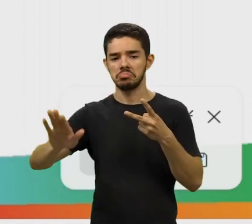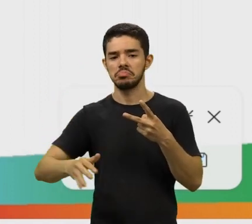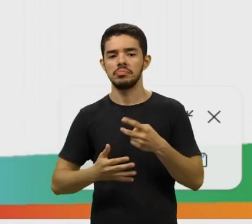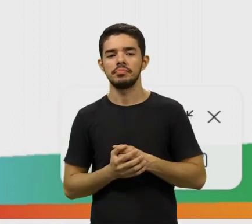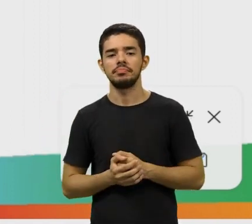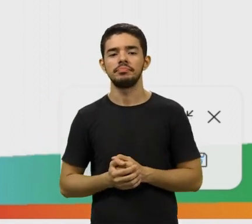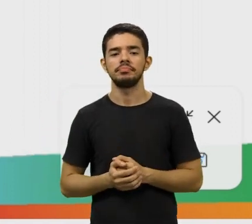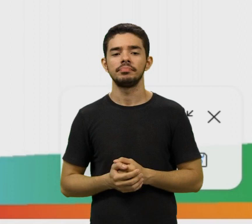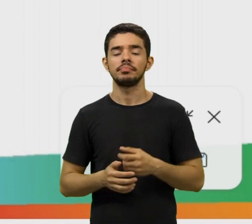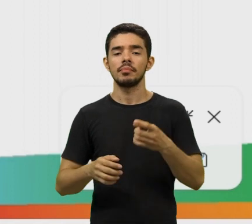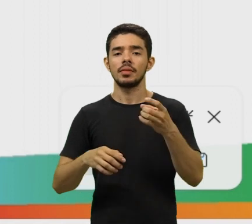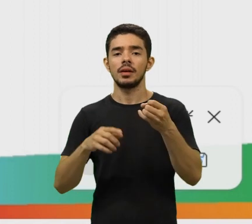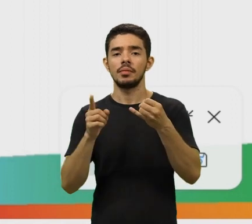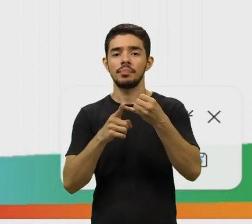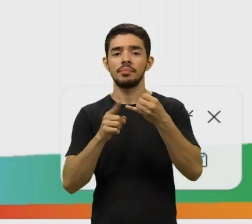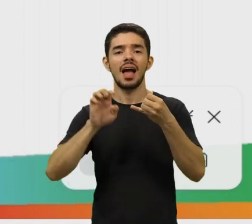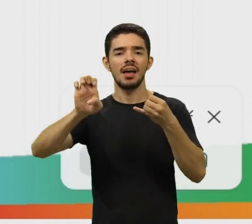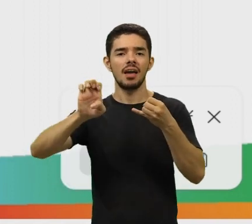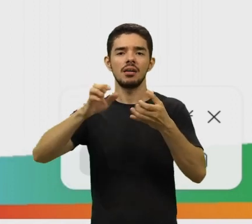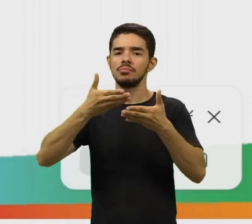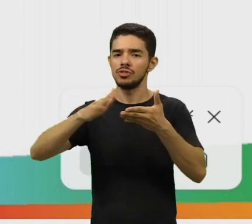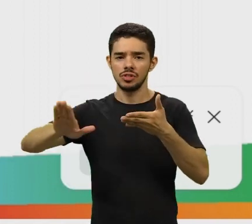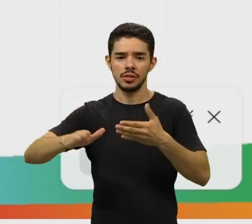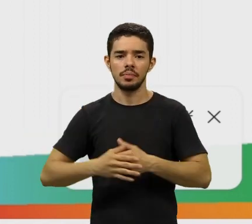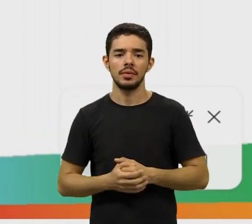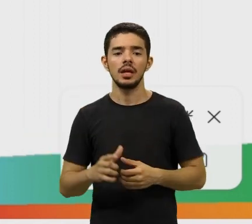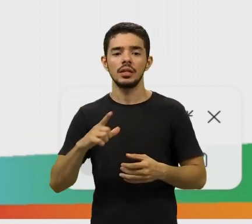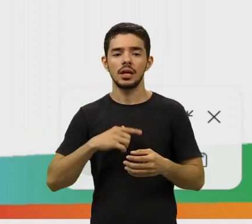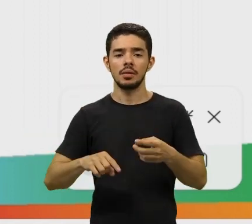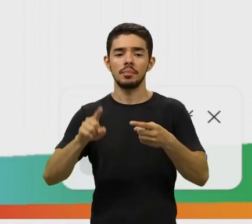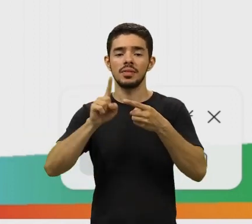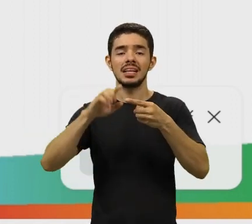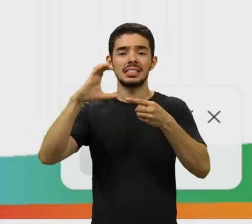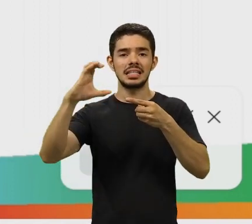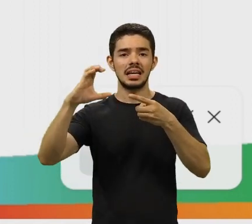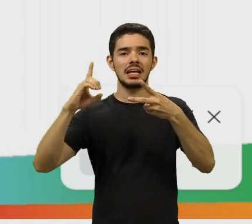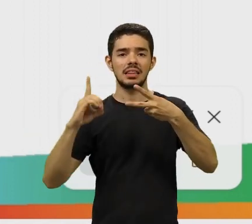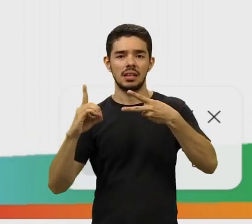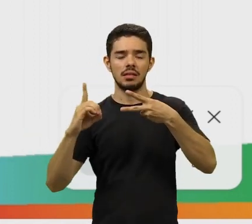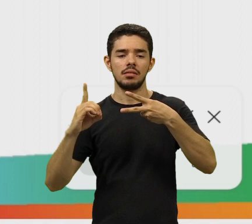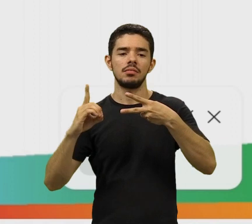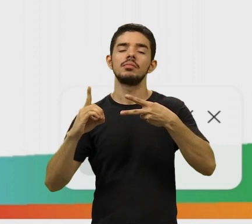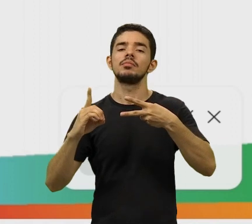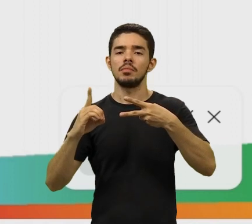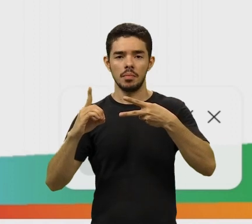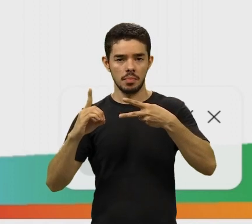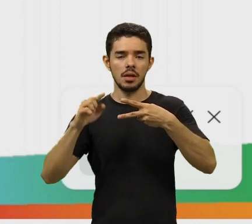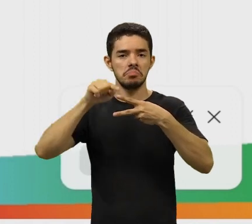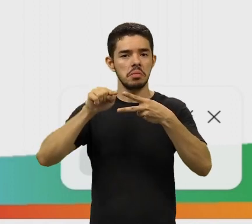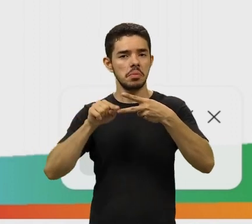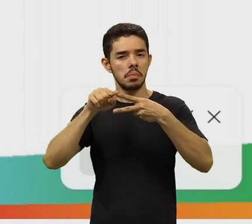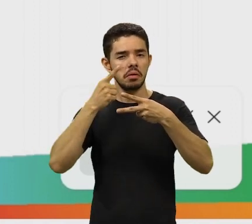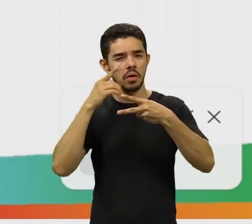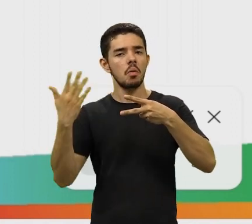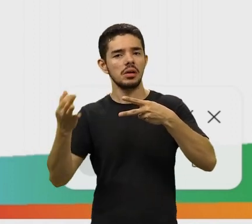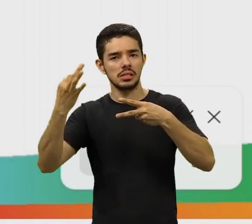também não. E nem o item E. Então, nós temos aí o C e o D, para divergir entre eles